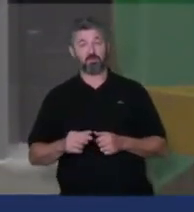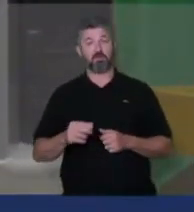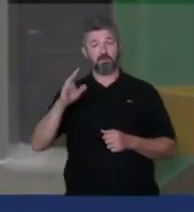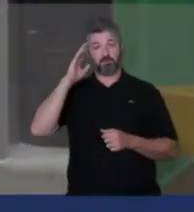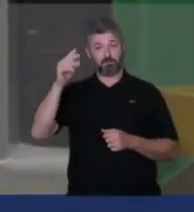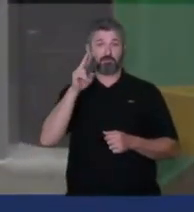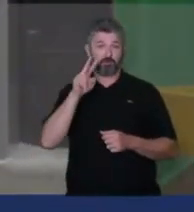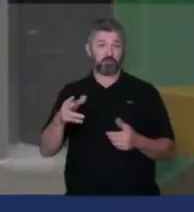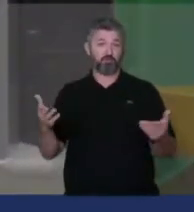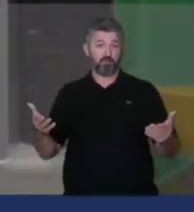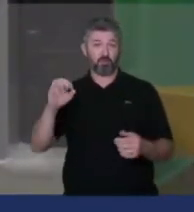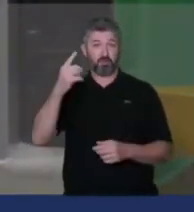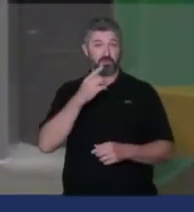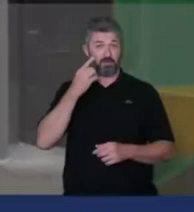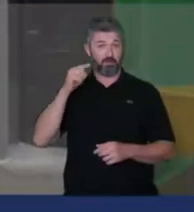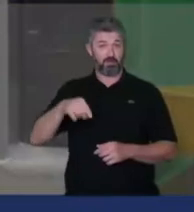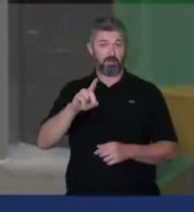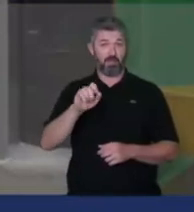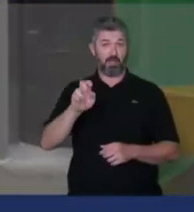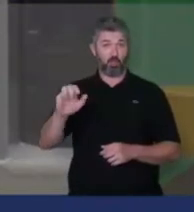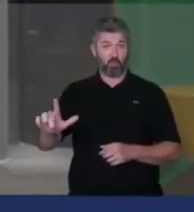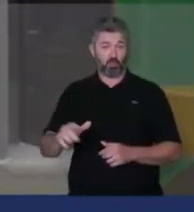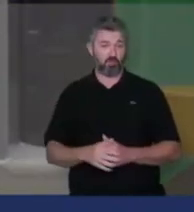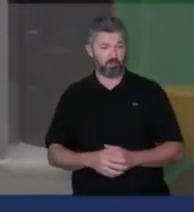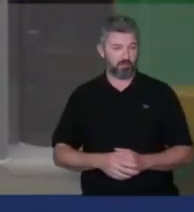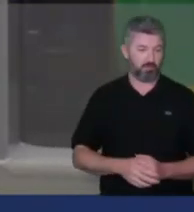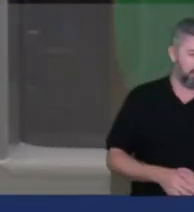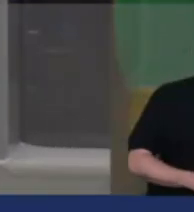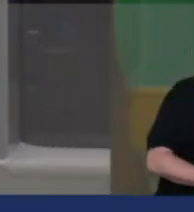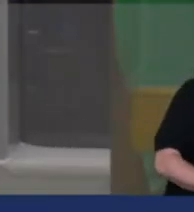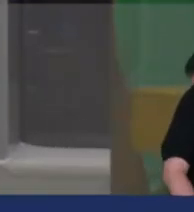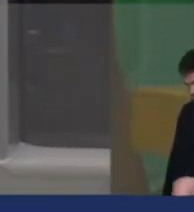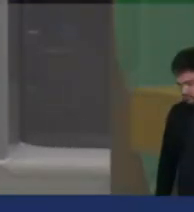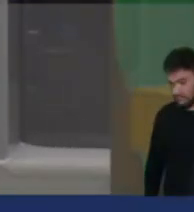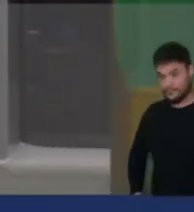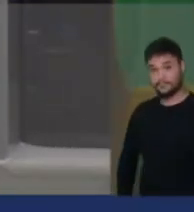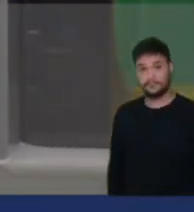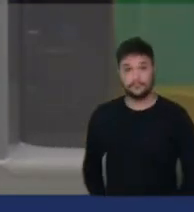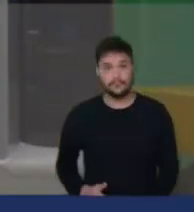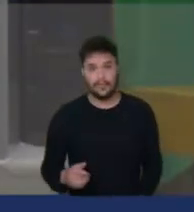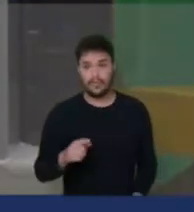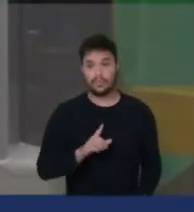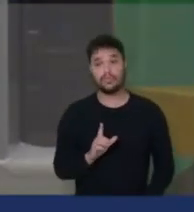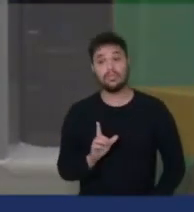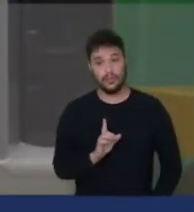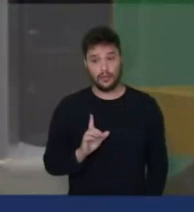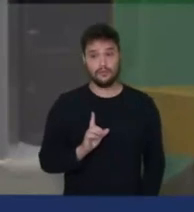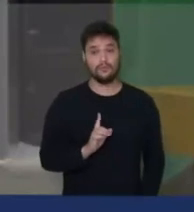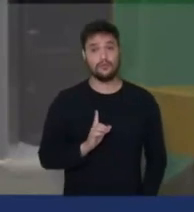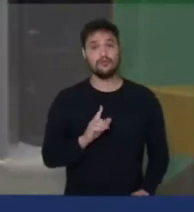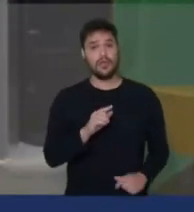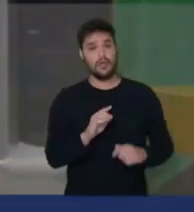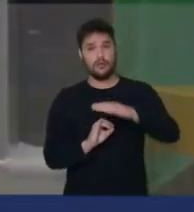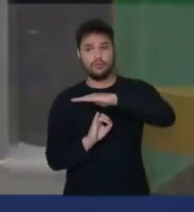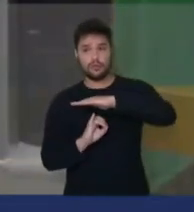nós vimos o nosso ex-deputado Dallagnol, por exemplo, foi denunciado de uma parte disso ficar numa fundação, que era inclusive uma